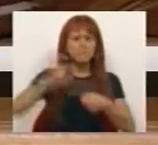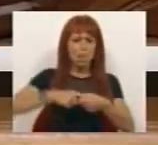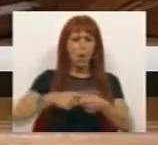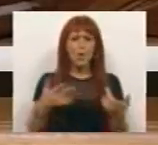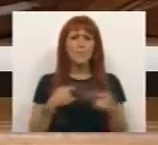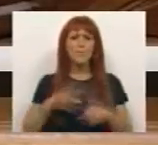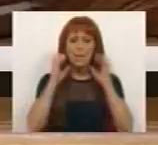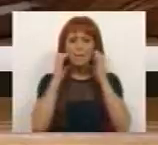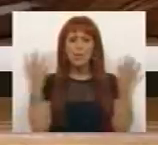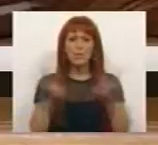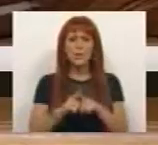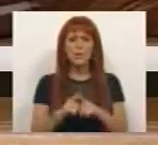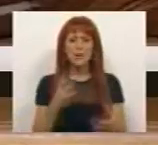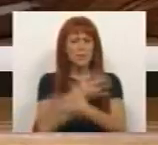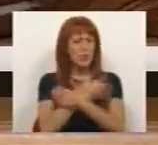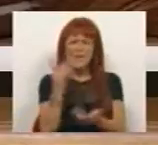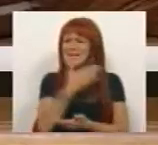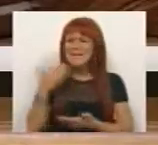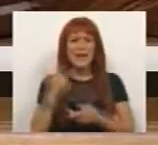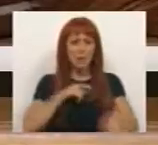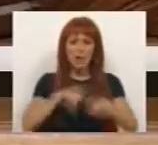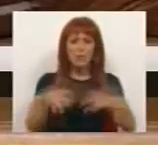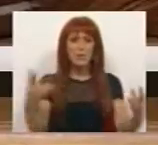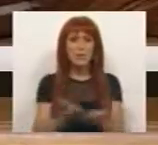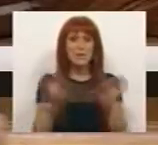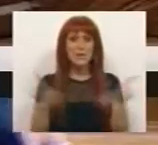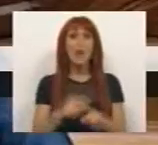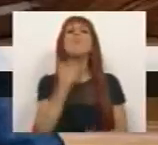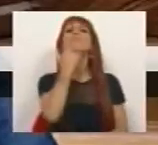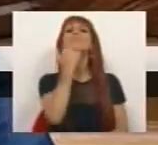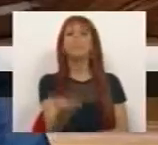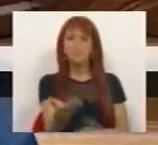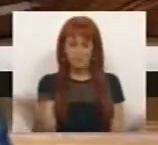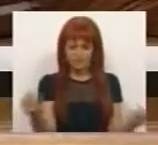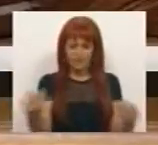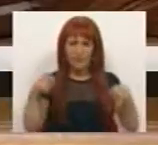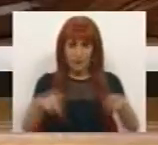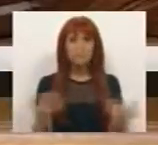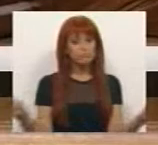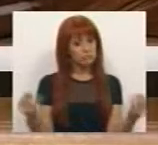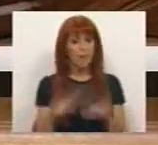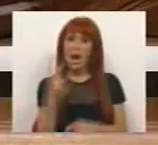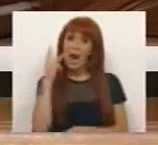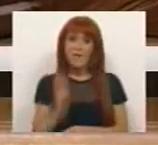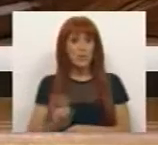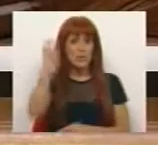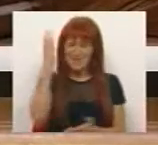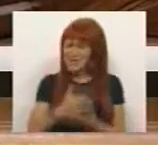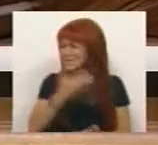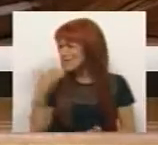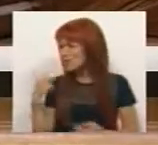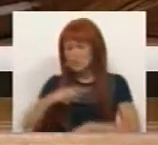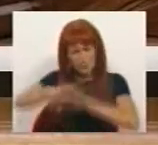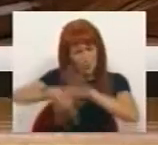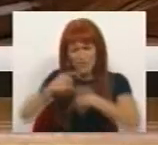associa, Mário Soares abraçou desde cedo a política como vocação. E de facto assim foi. A sua vida desde cedo